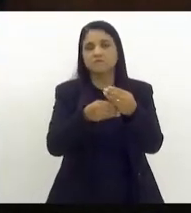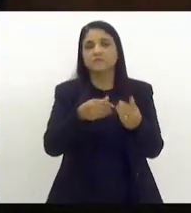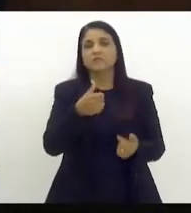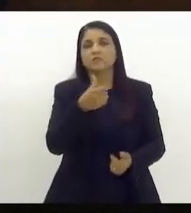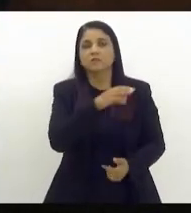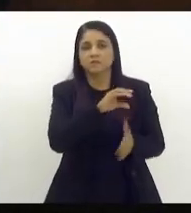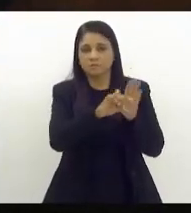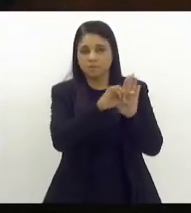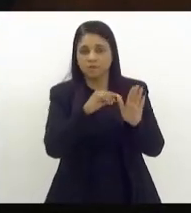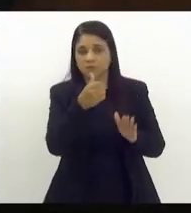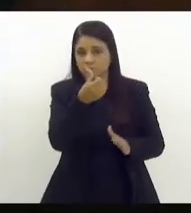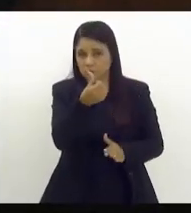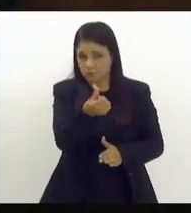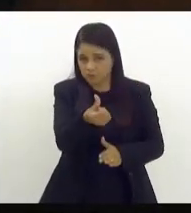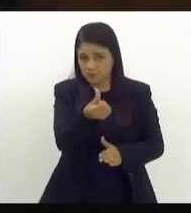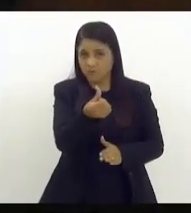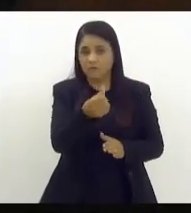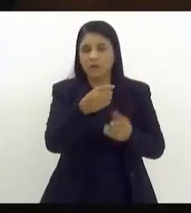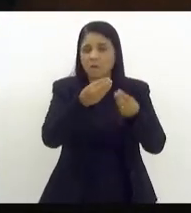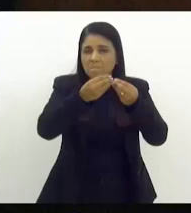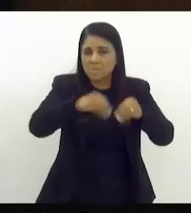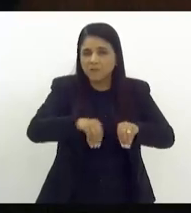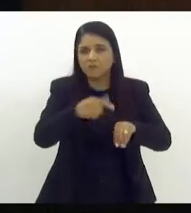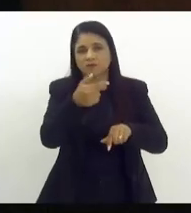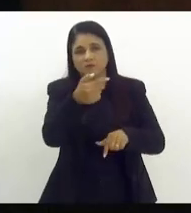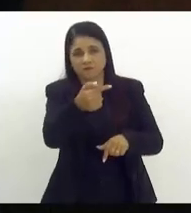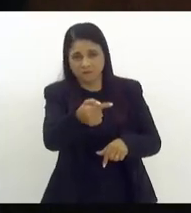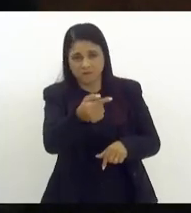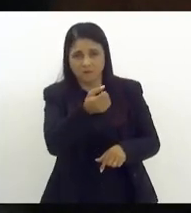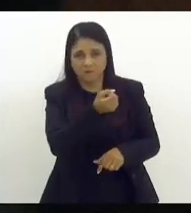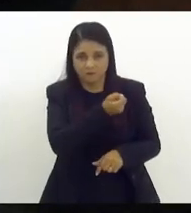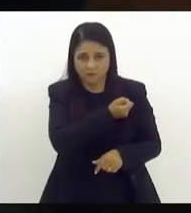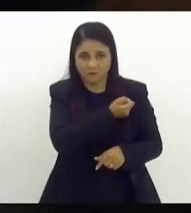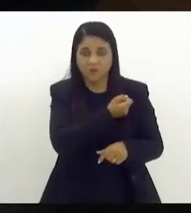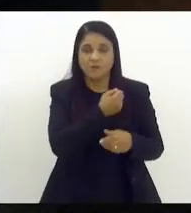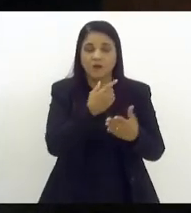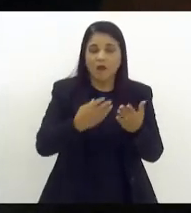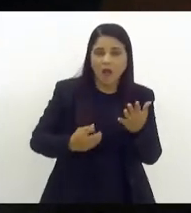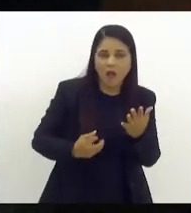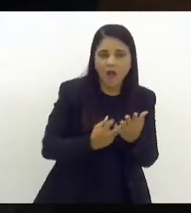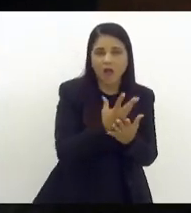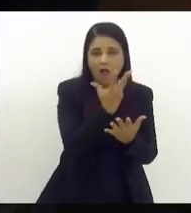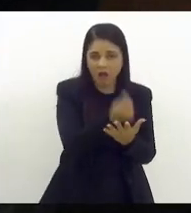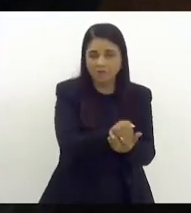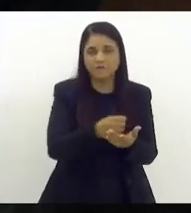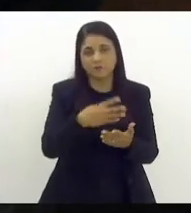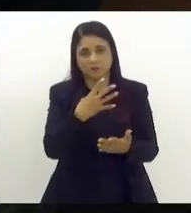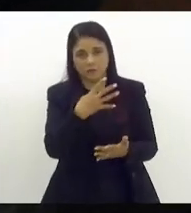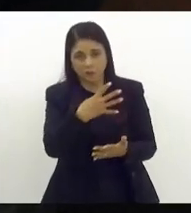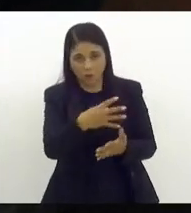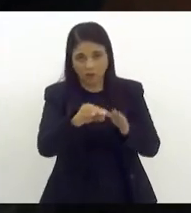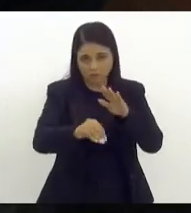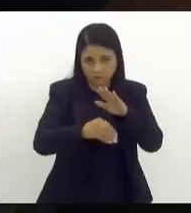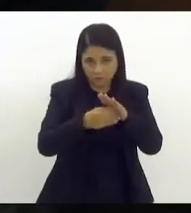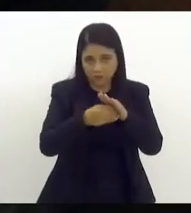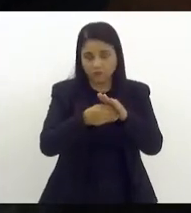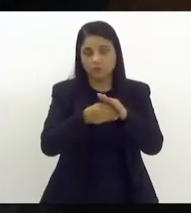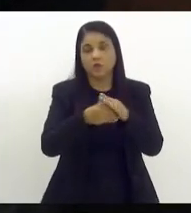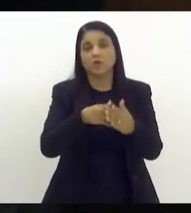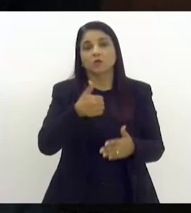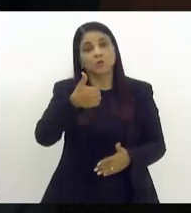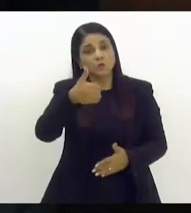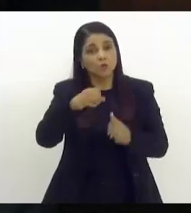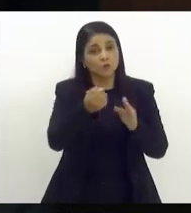6, prejudicada a emenda 7 pela aprovação da emenda 4, número 10 pela emenda 2 da